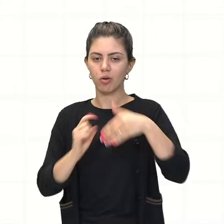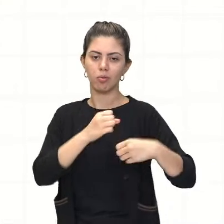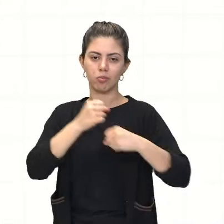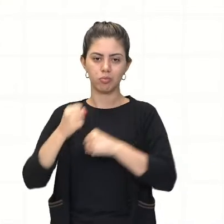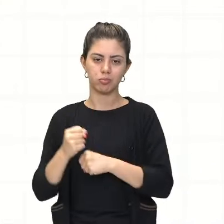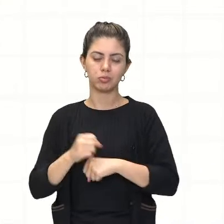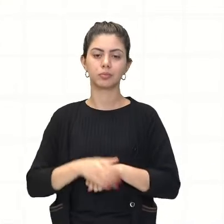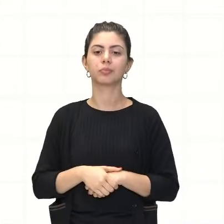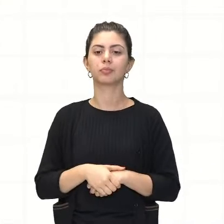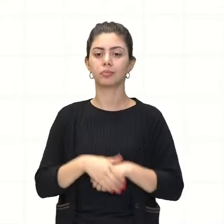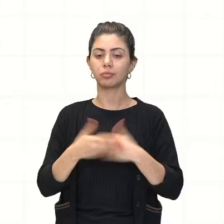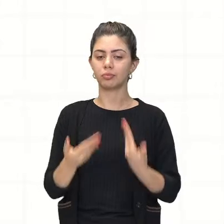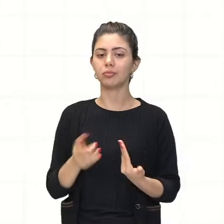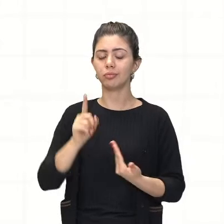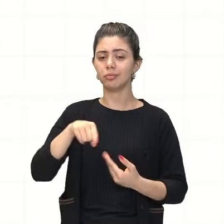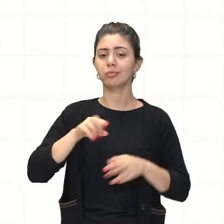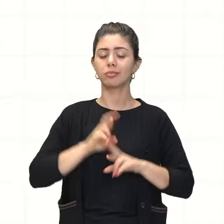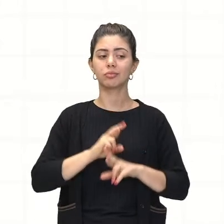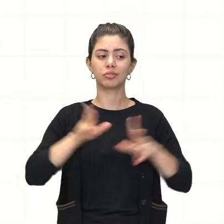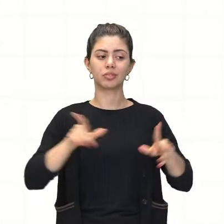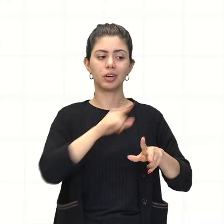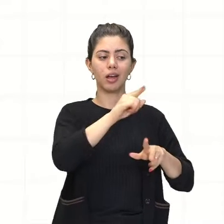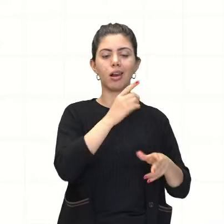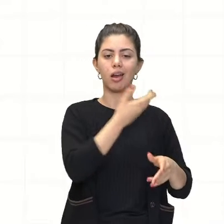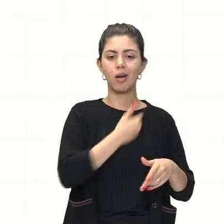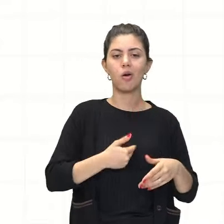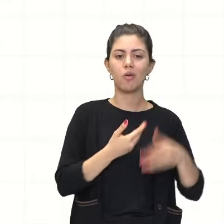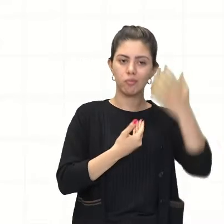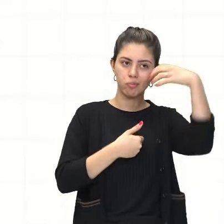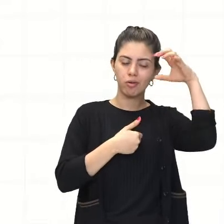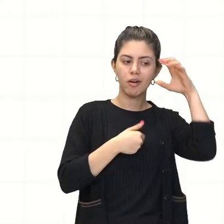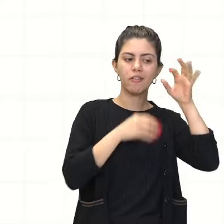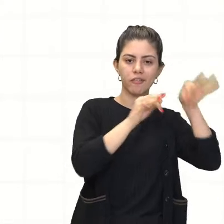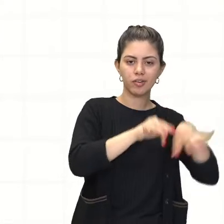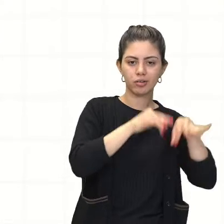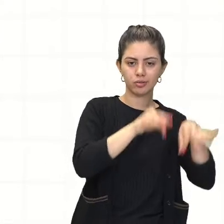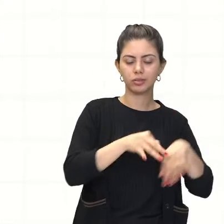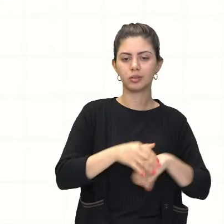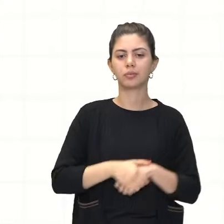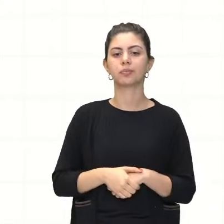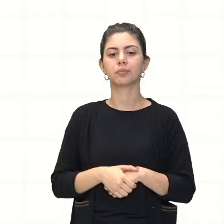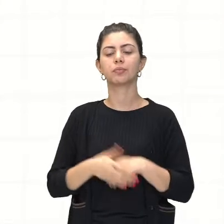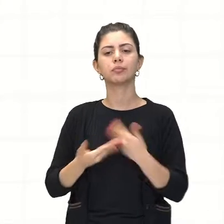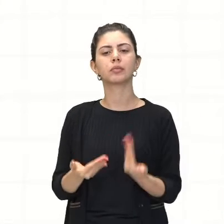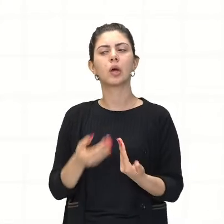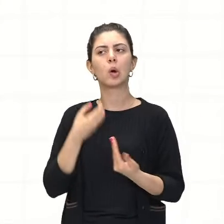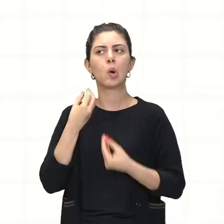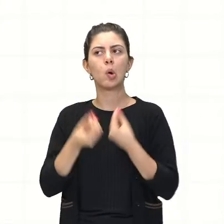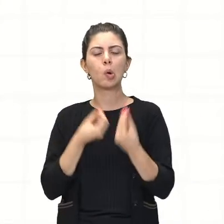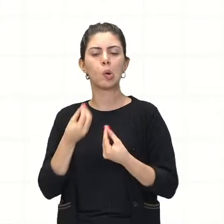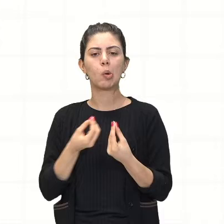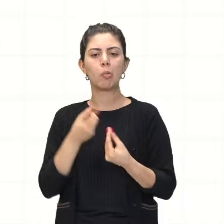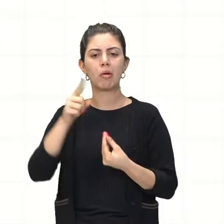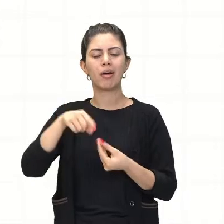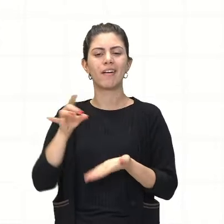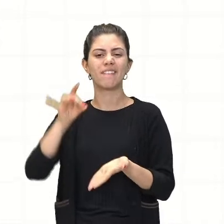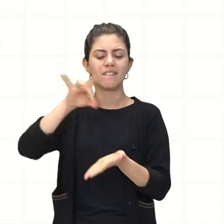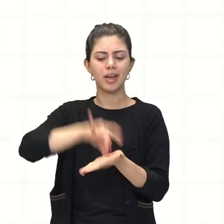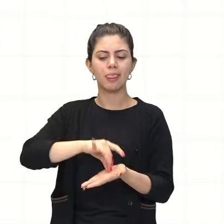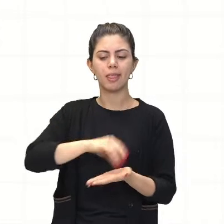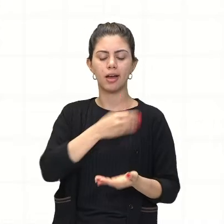se diferir daquelas monarquias feudais que nós mencionamos no início. Então, quais são os passos para a efetivação dessa